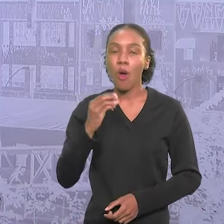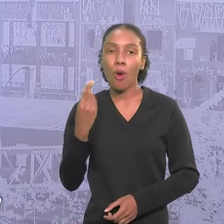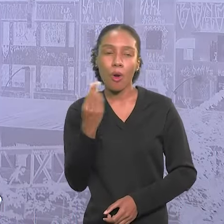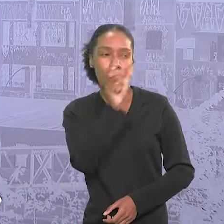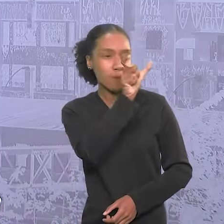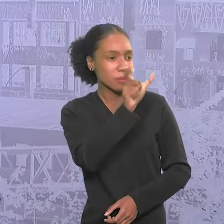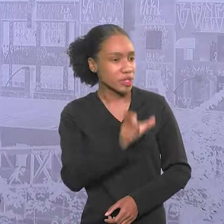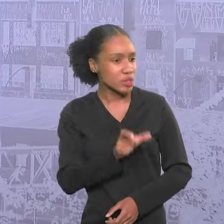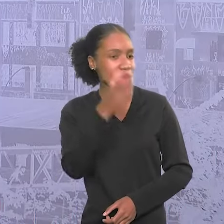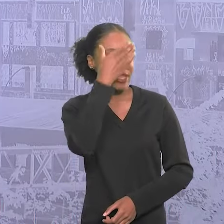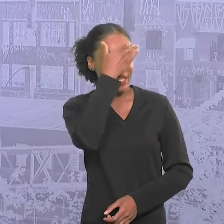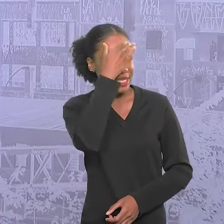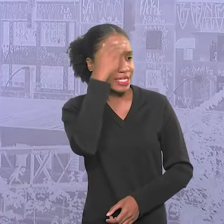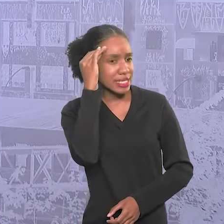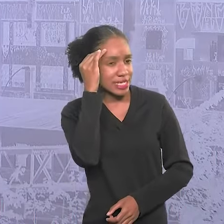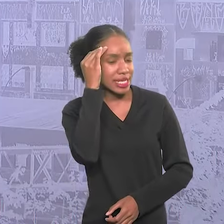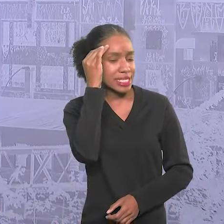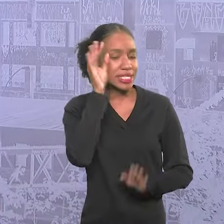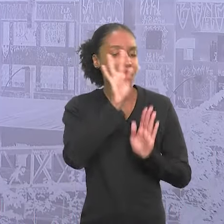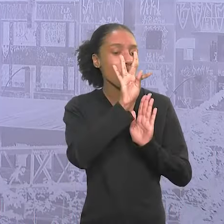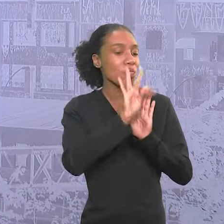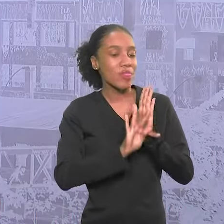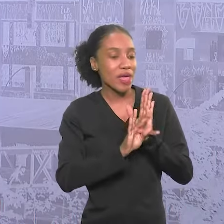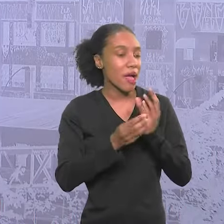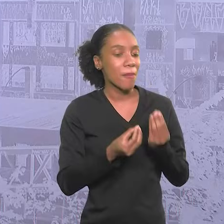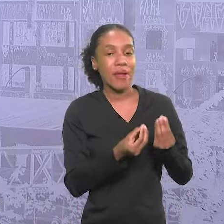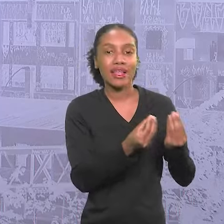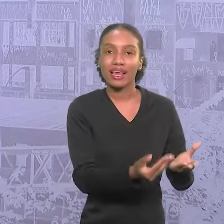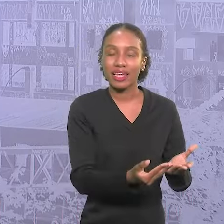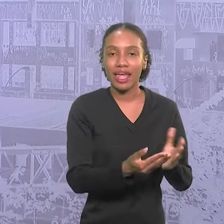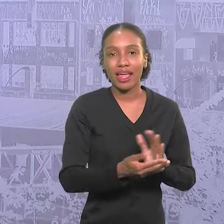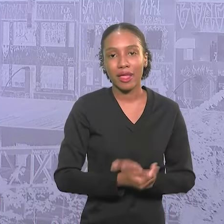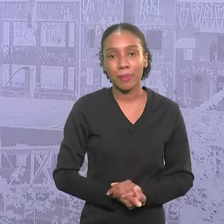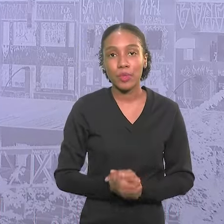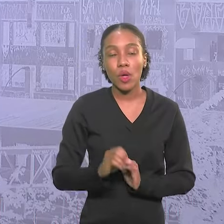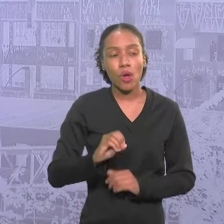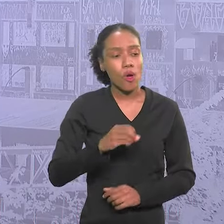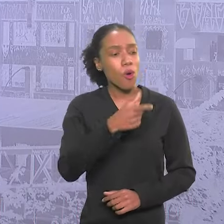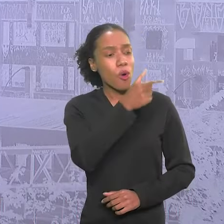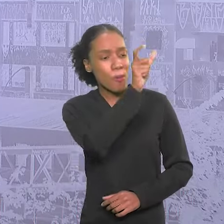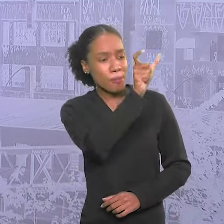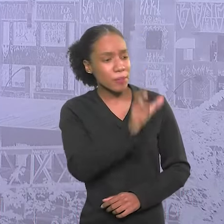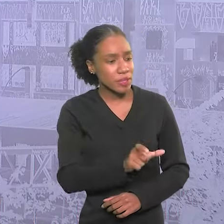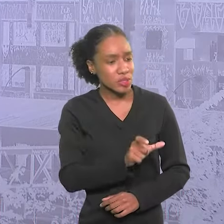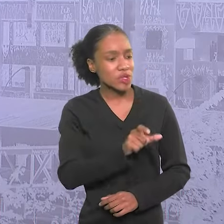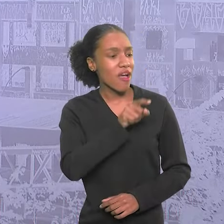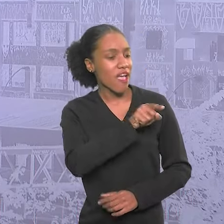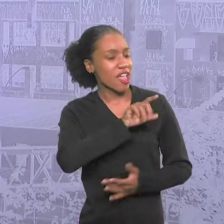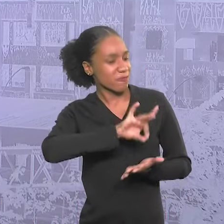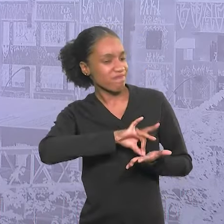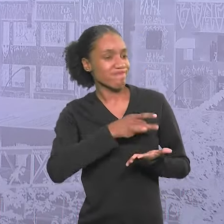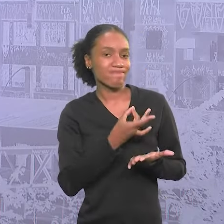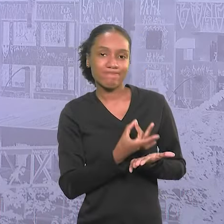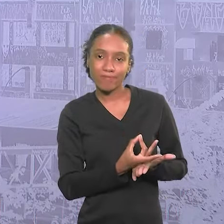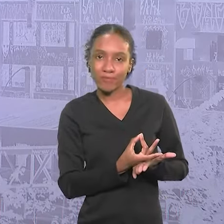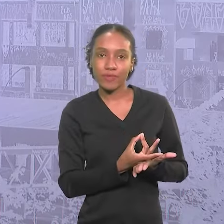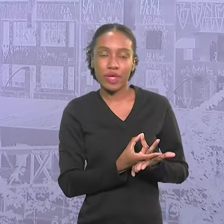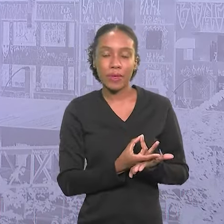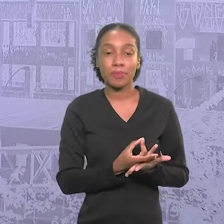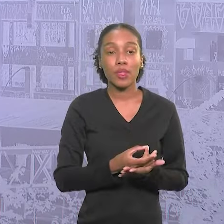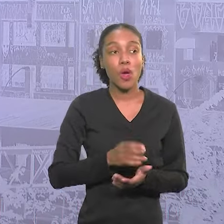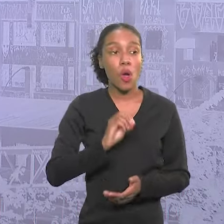o trabalho no prazo Esse é o outro que eu herege é o outro que